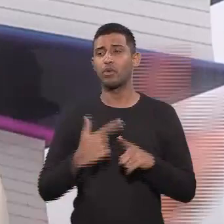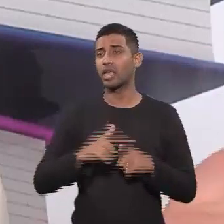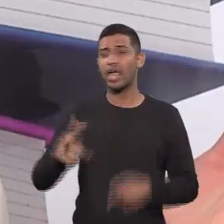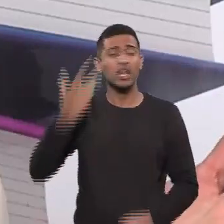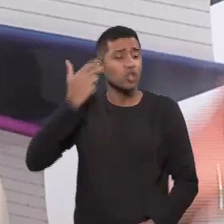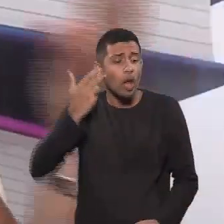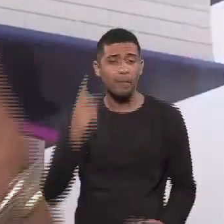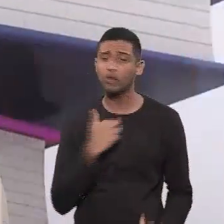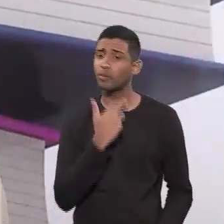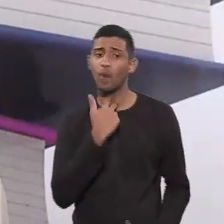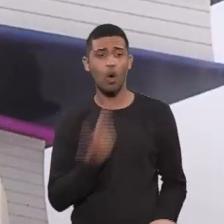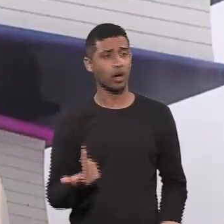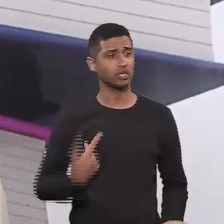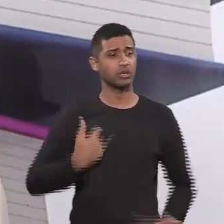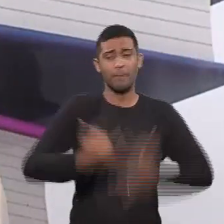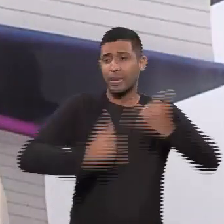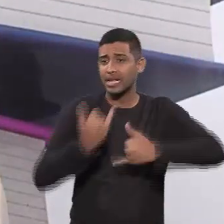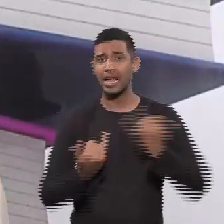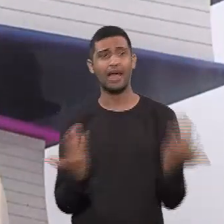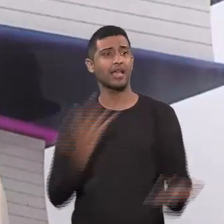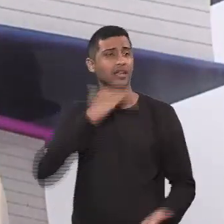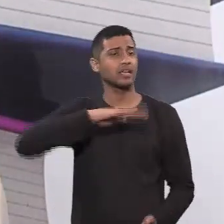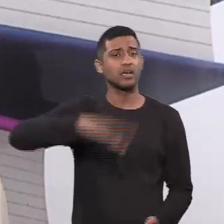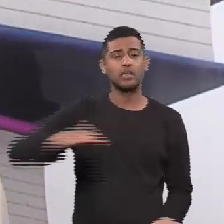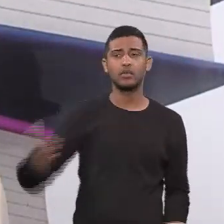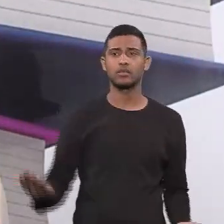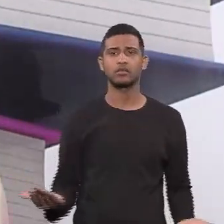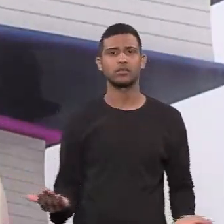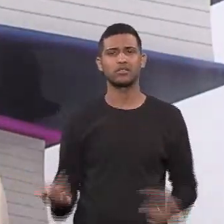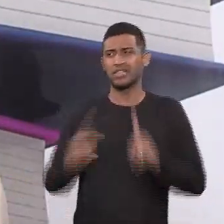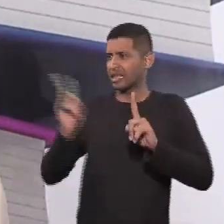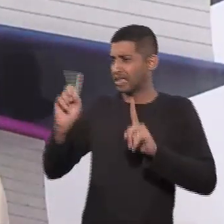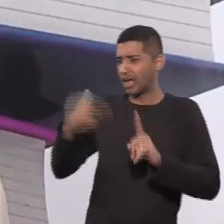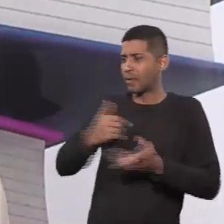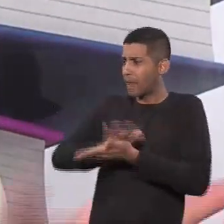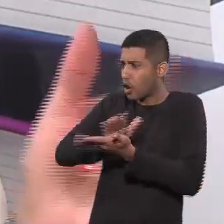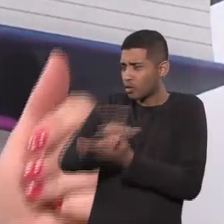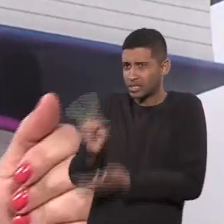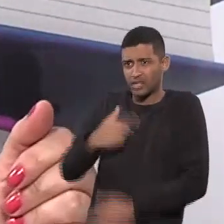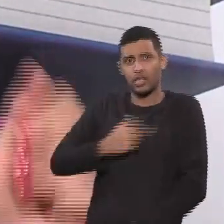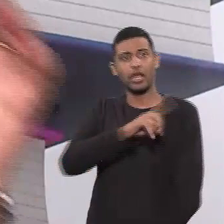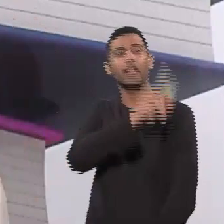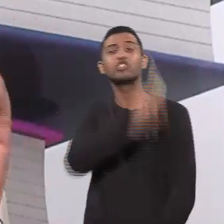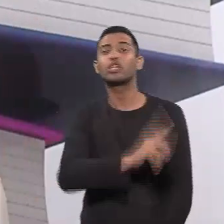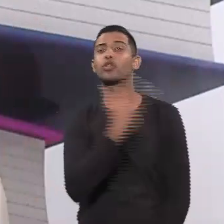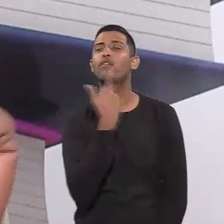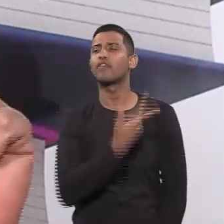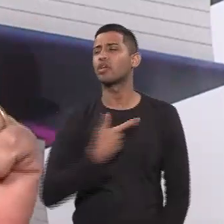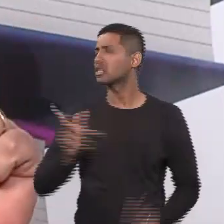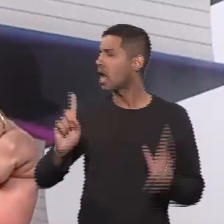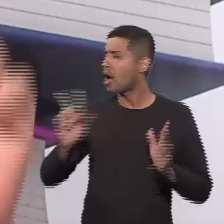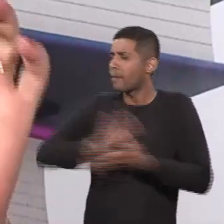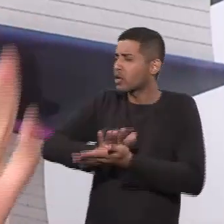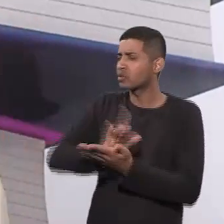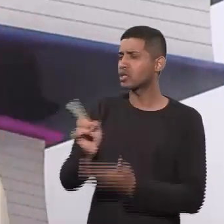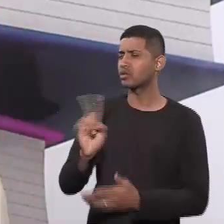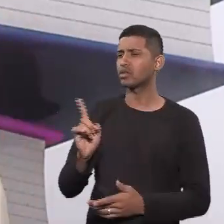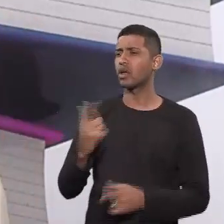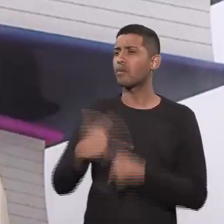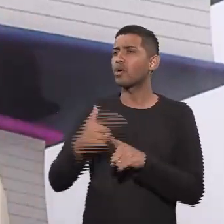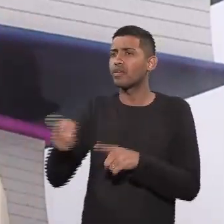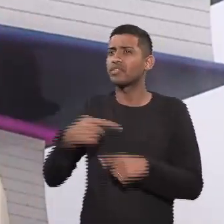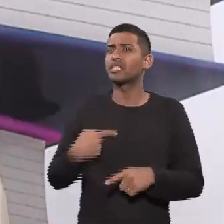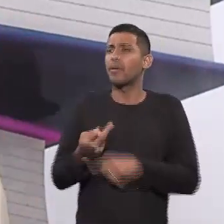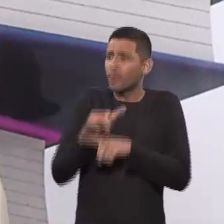criança como outra qualquer, brincar com seus pares? Não é preconceito, mãe, a diretora. Não é preconceito, é porque você